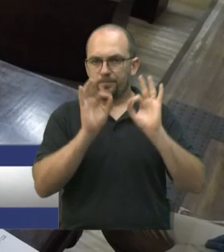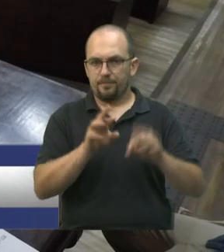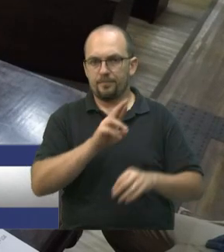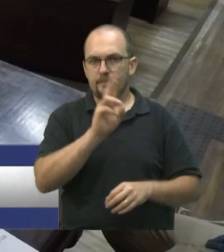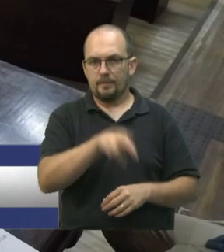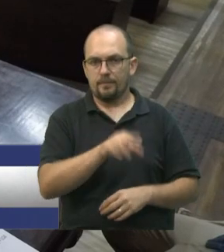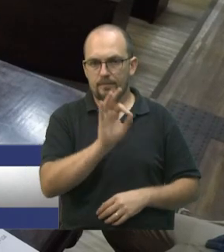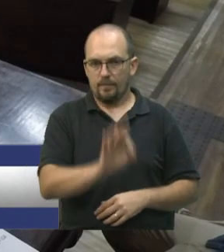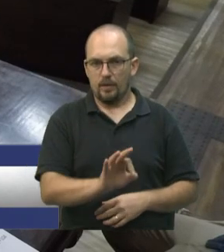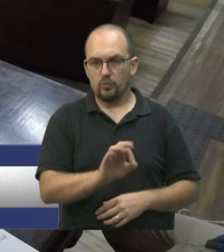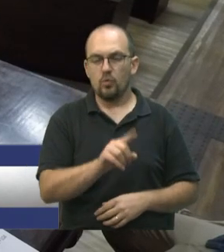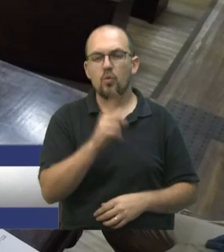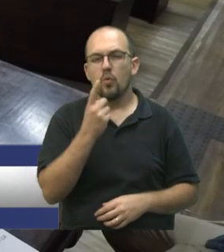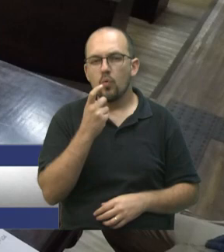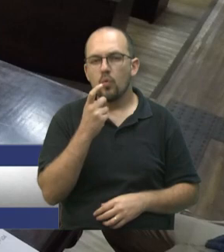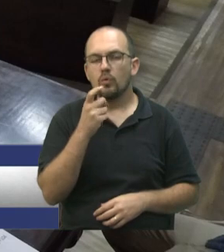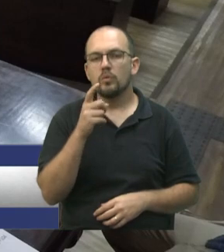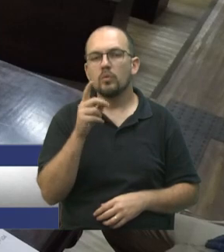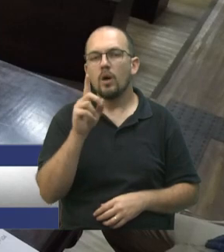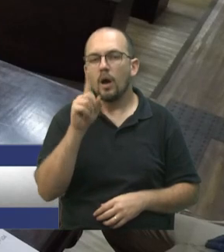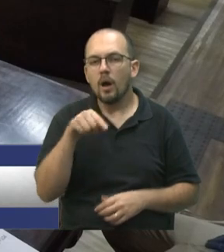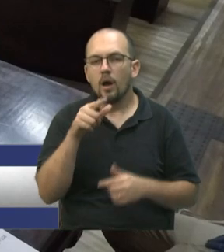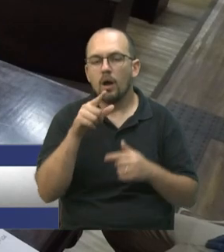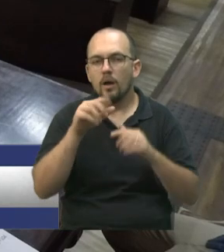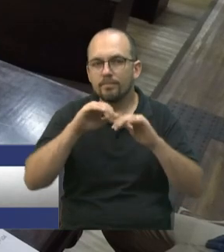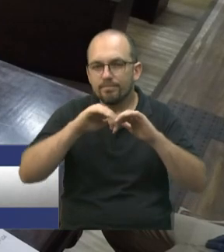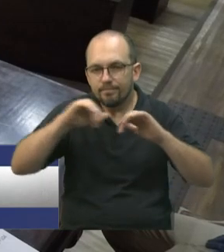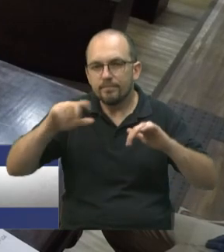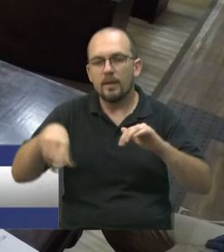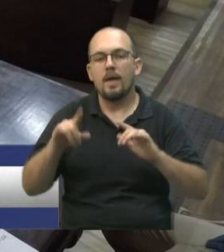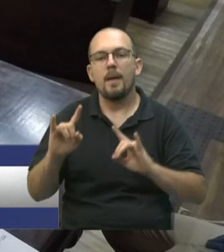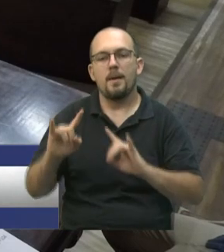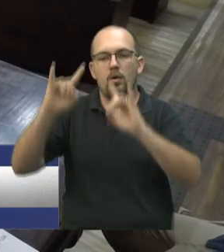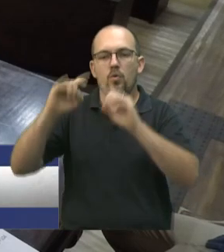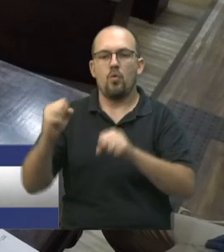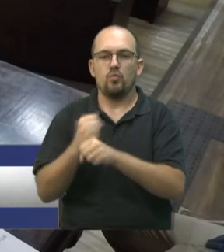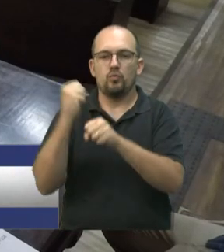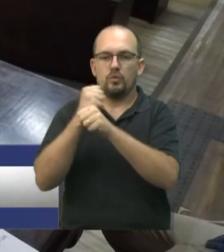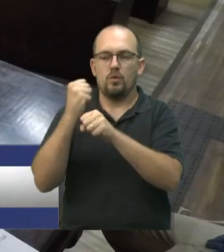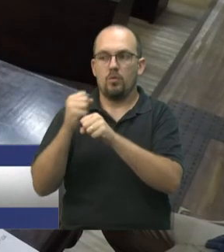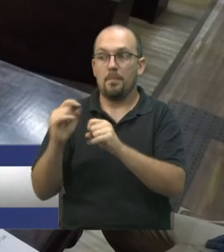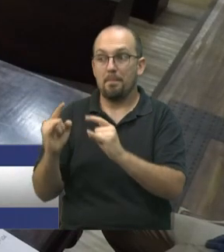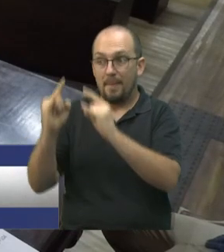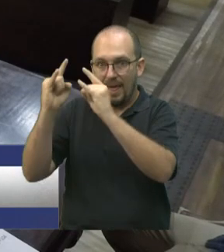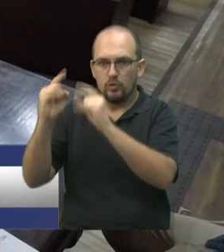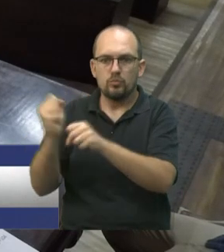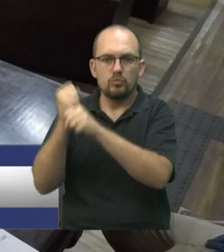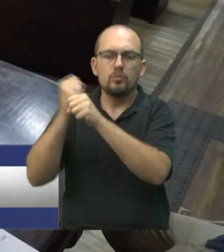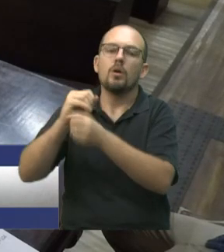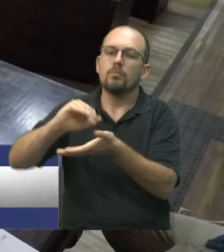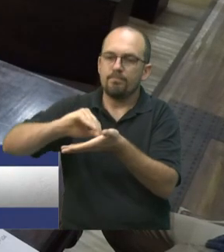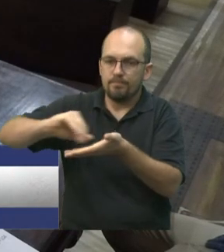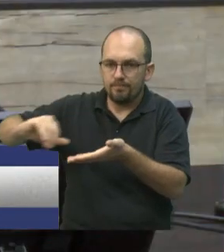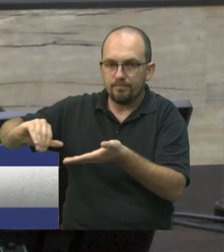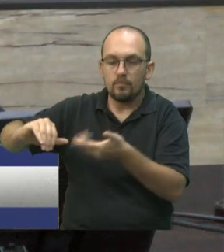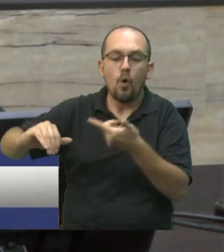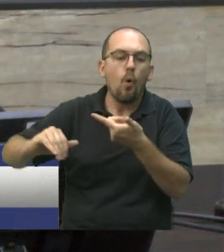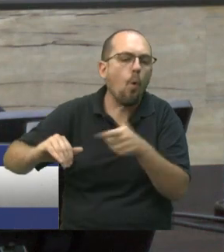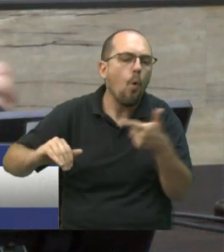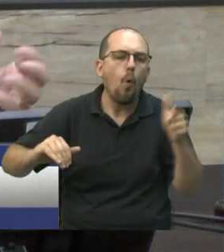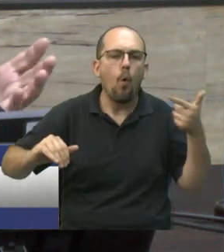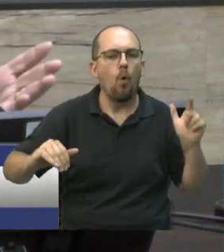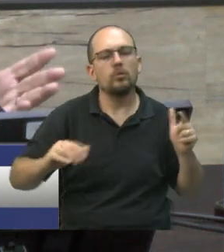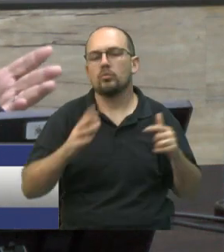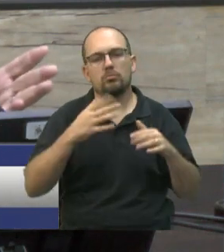parte dentro do conceito é o imóvel, para a construção ou não do prédio. O demais foi colocado do jeito que veio a peça